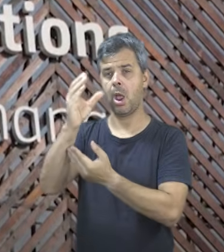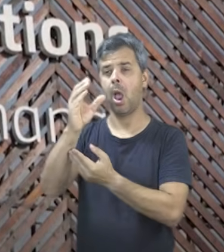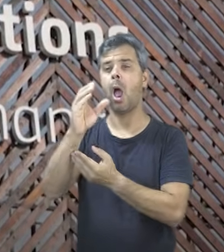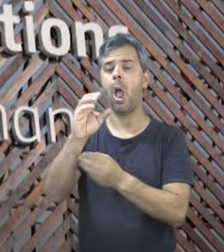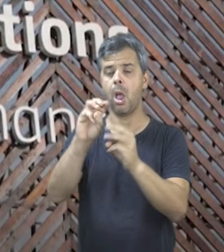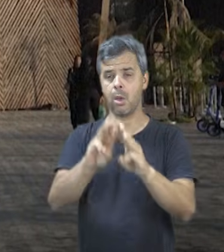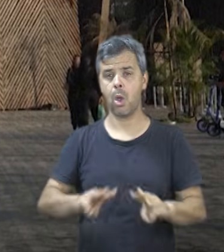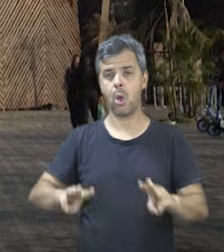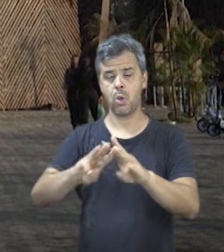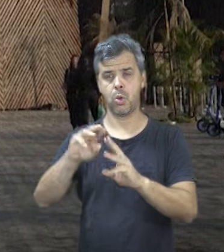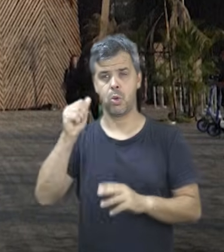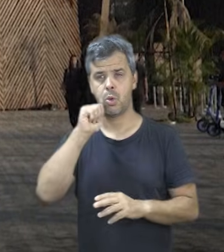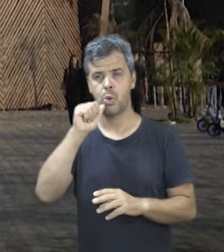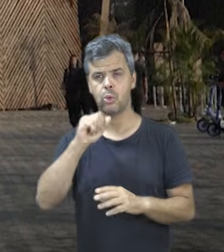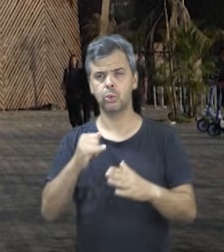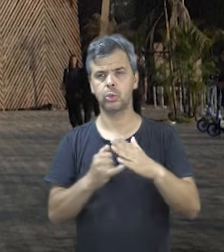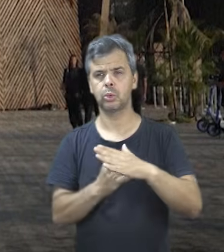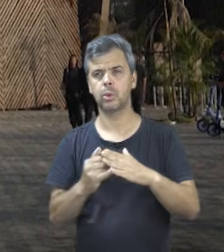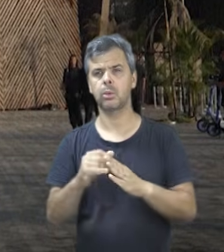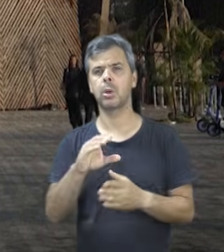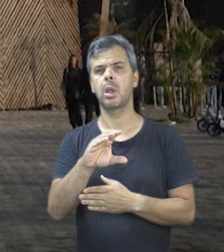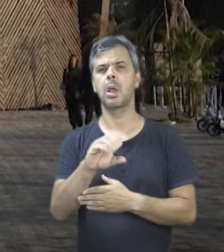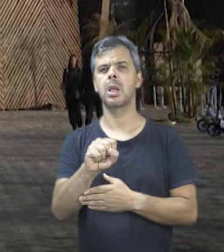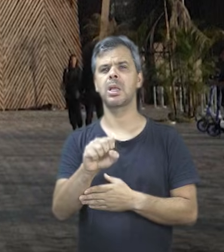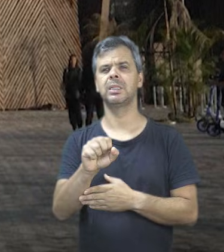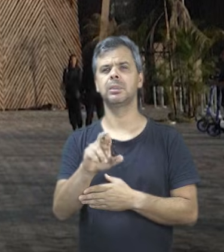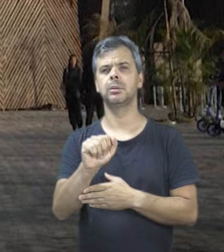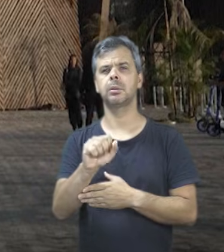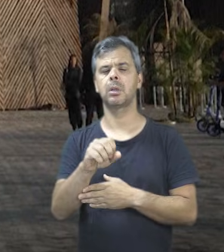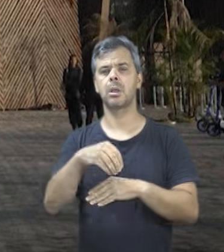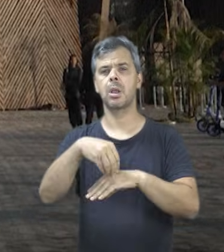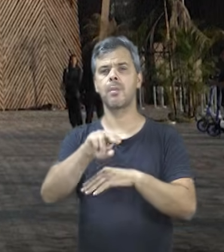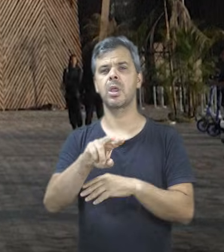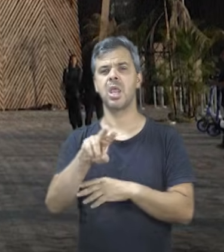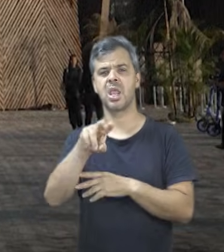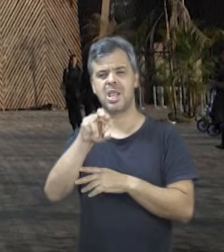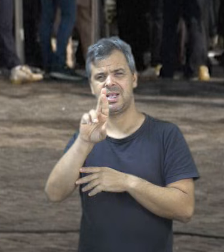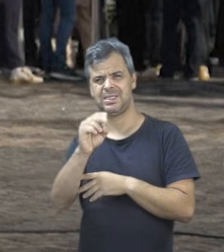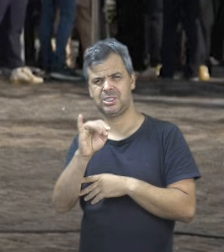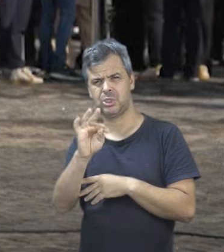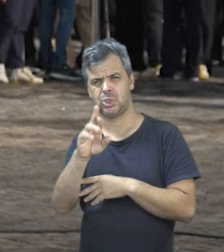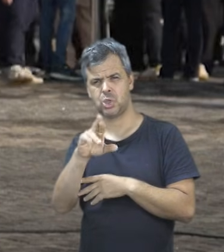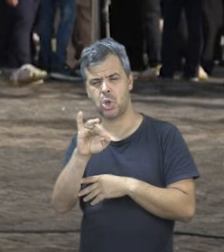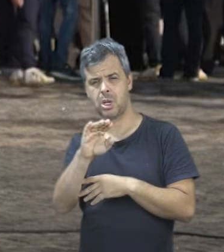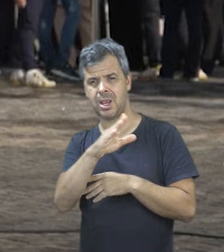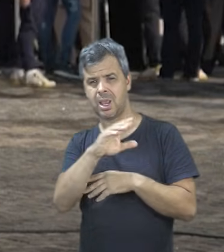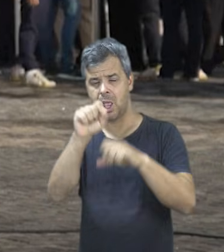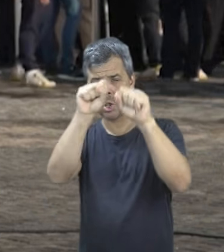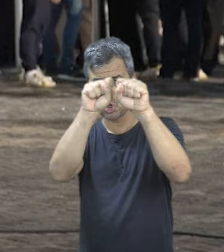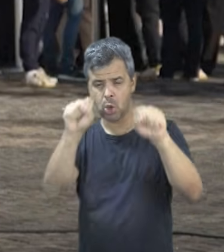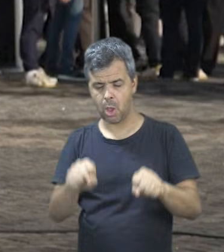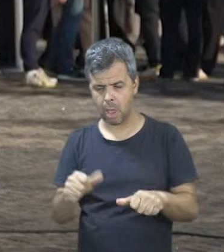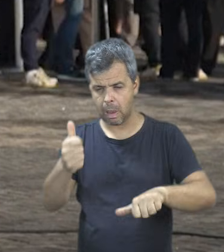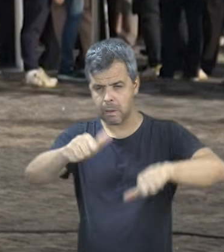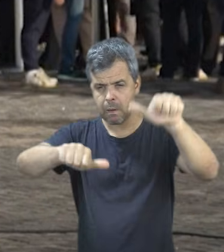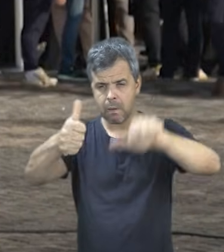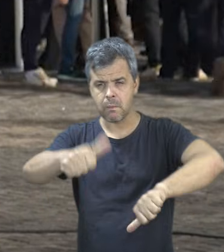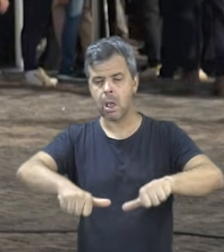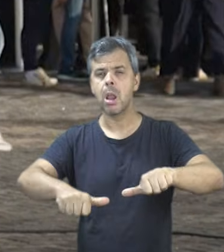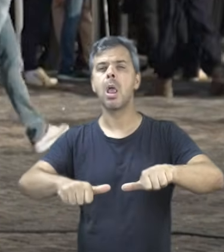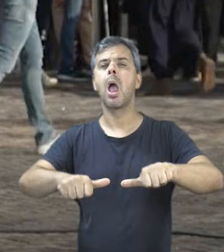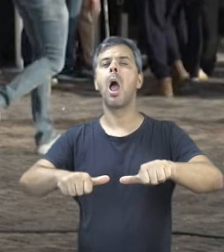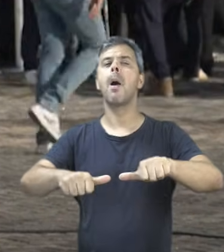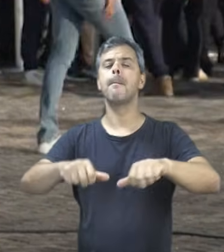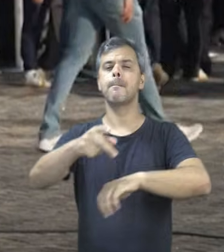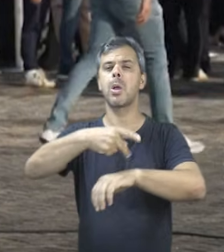Mulheres, em parceria com o Instituto Kashak, lança o Scorecard, uma ferramenta que avalia como os países